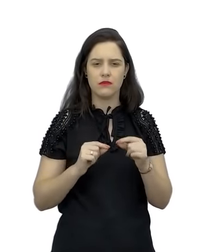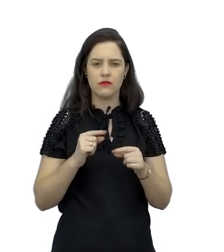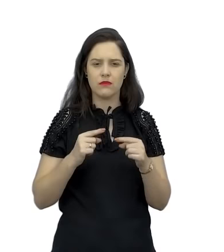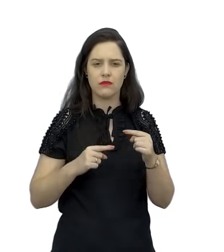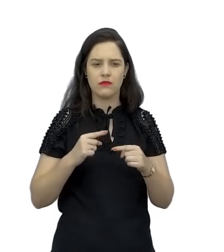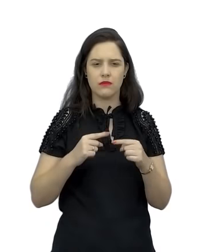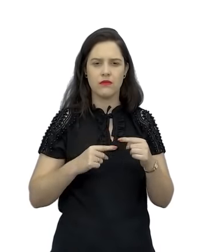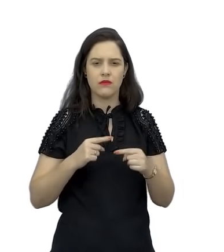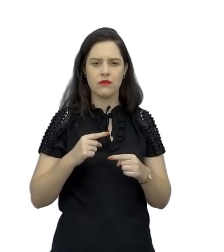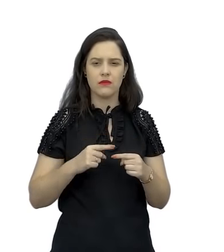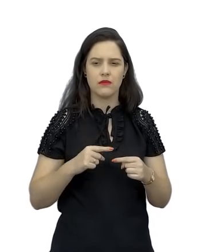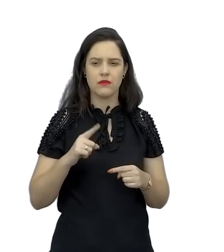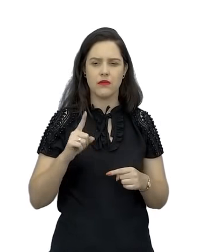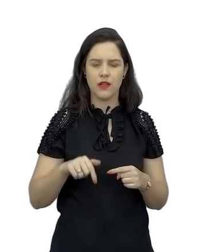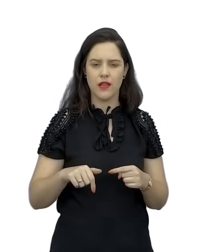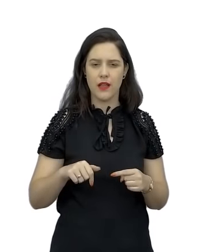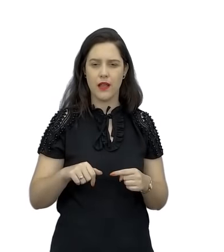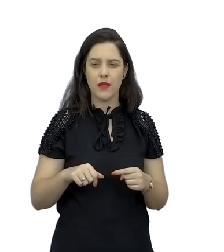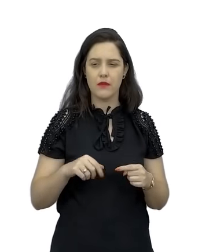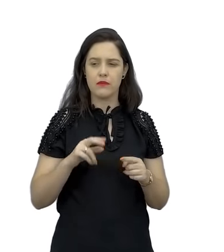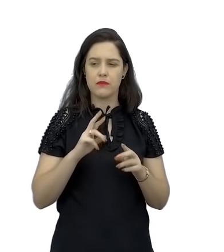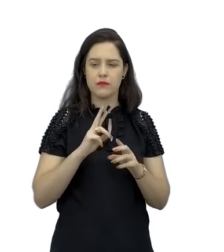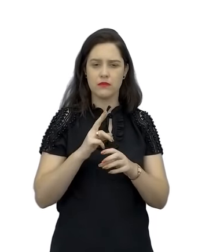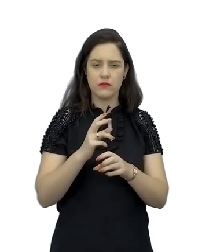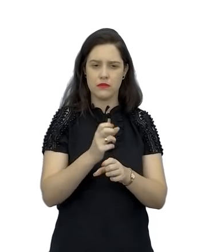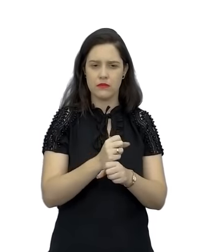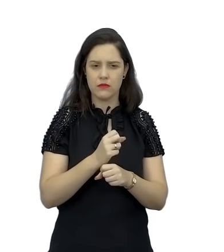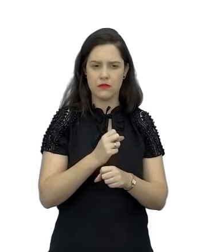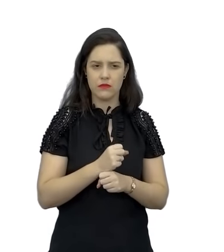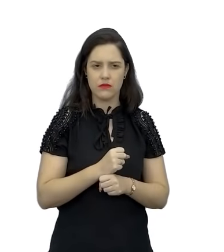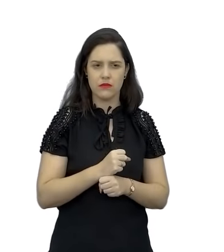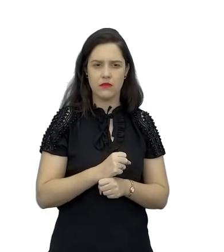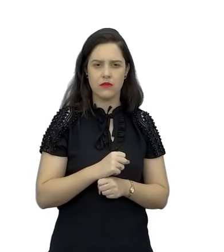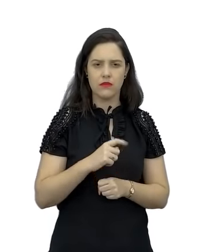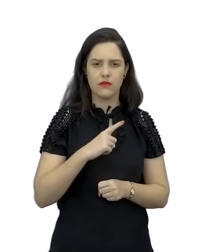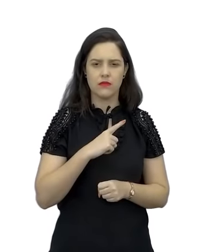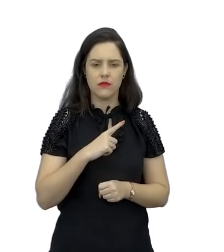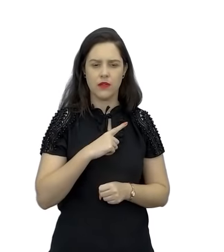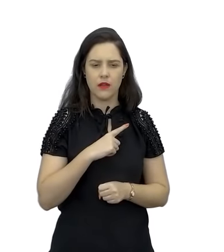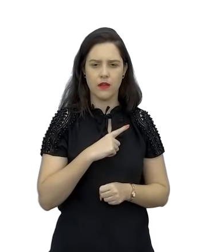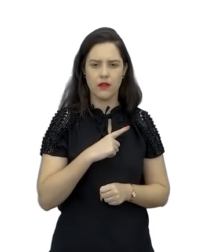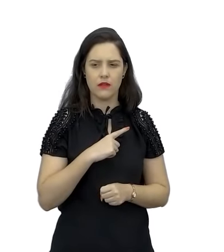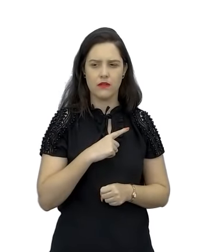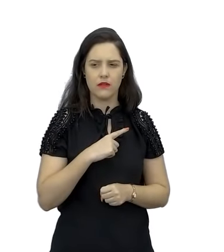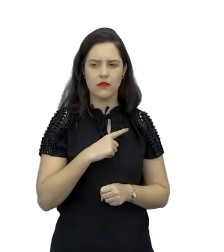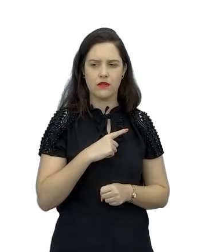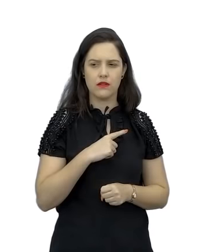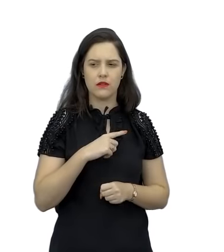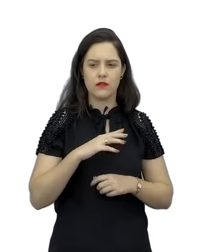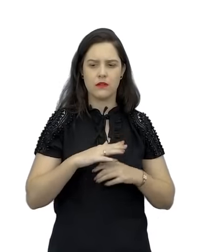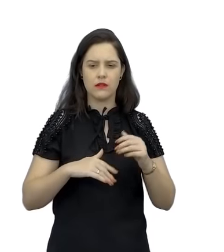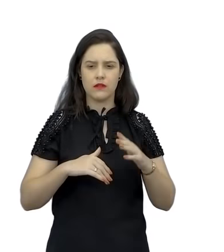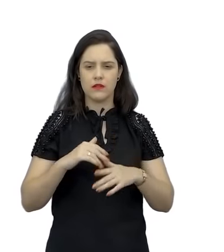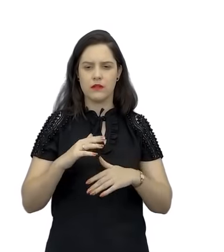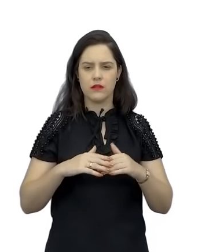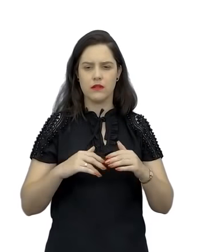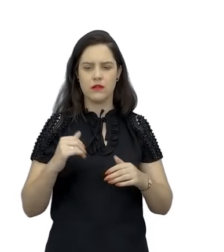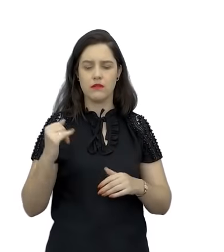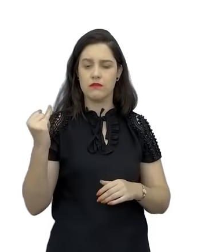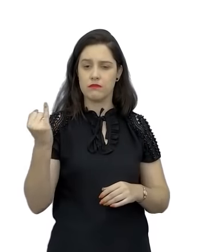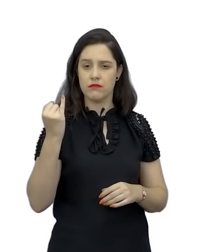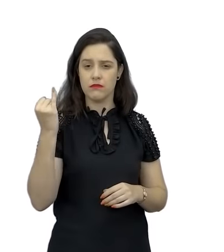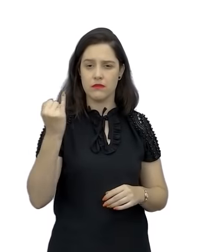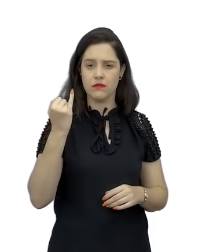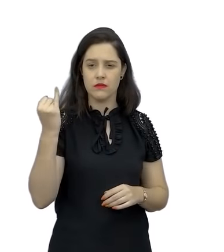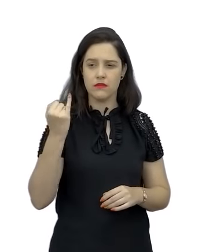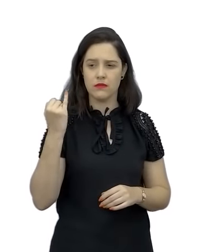estamos falando de resoluções de problemas, a gente traz aqui elencado as habilidades que estão postas